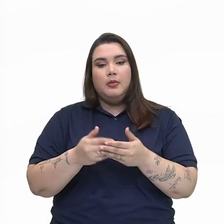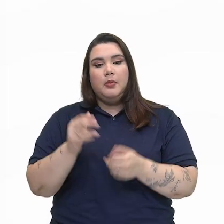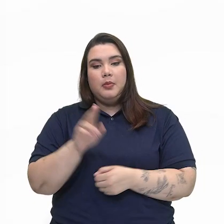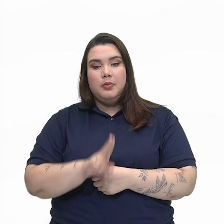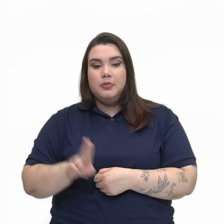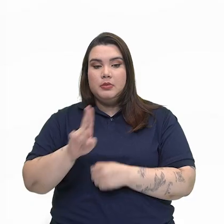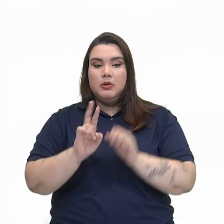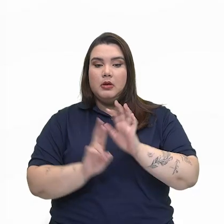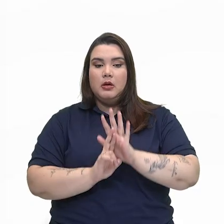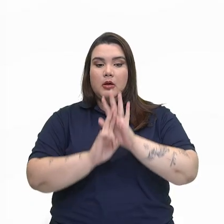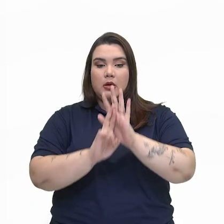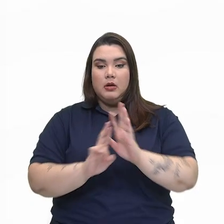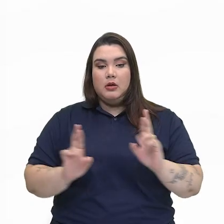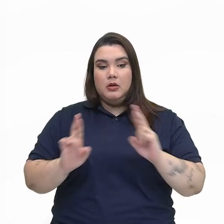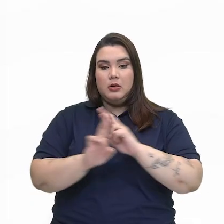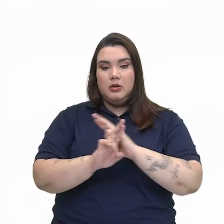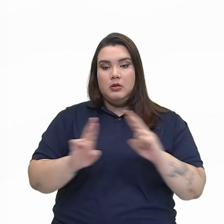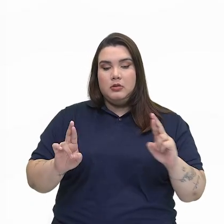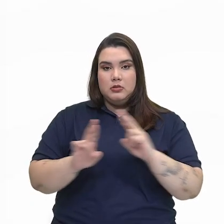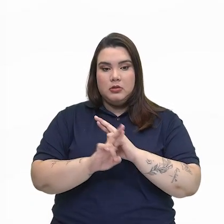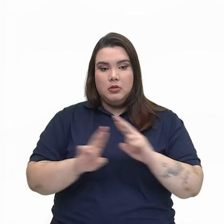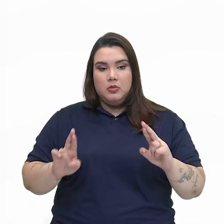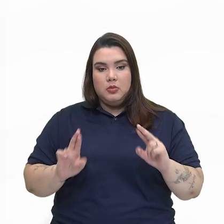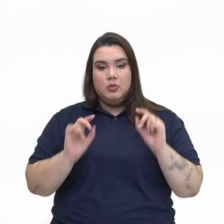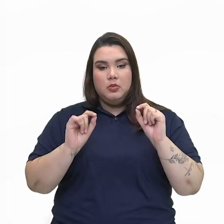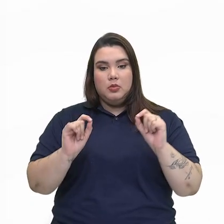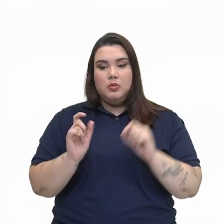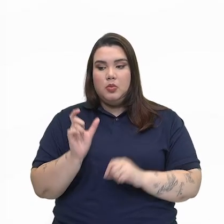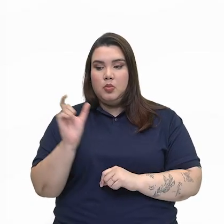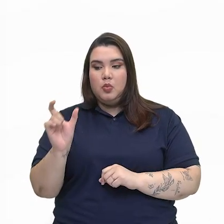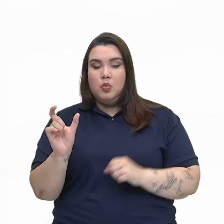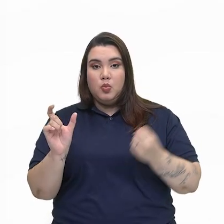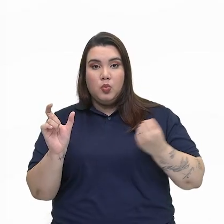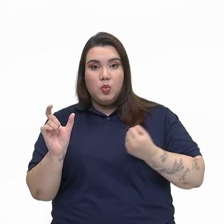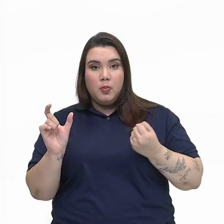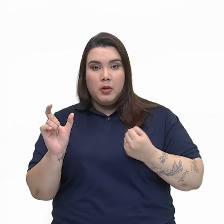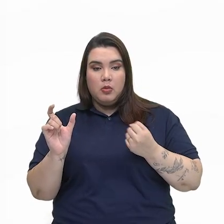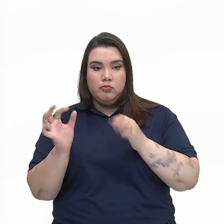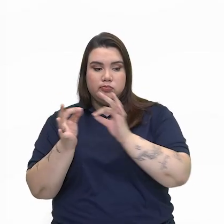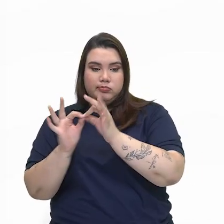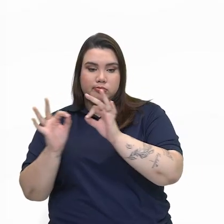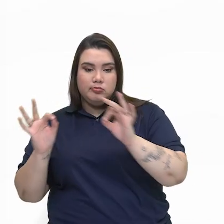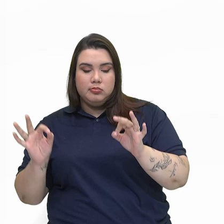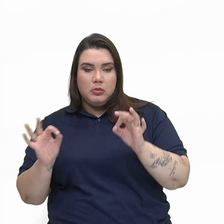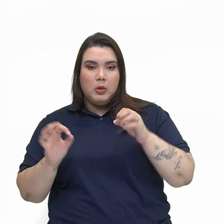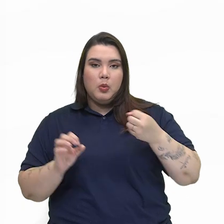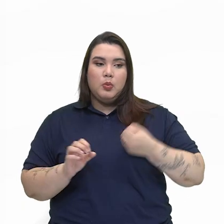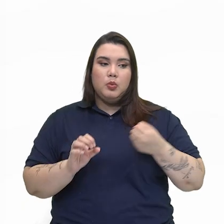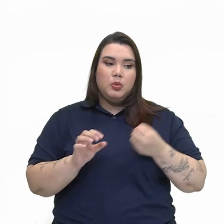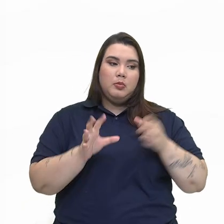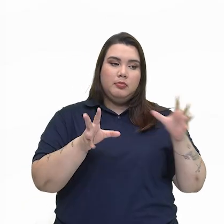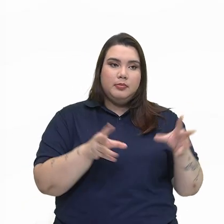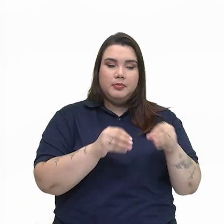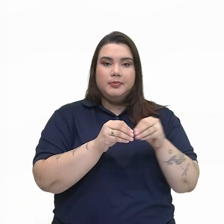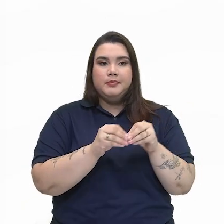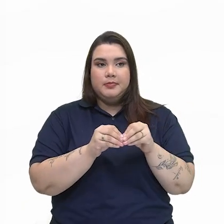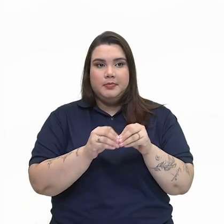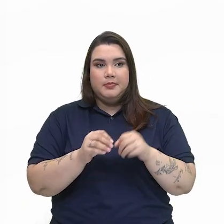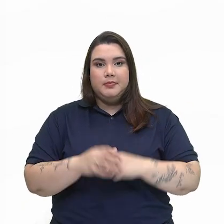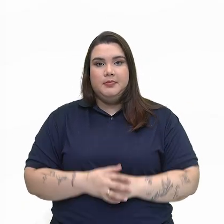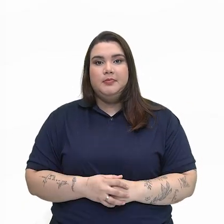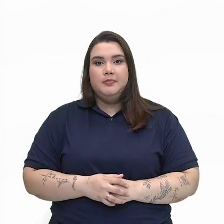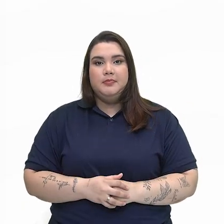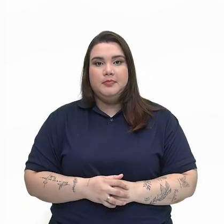para representar a relação entre um número e o seu